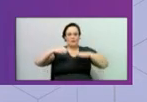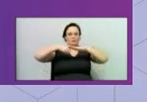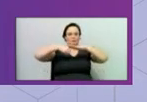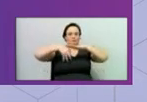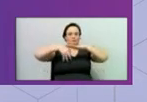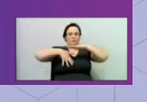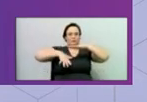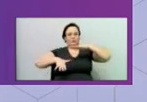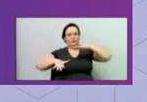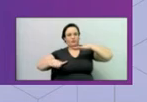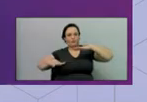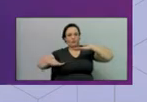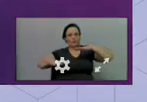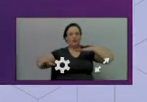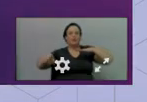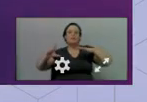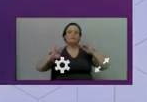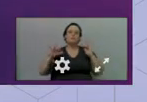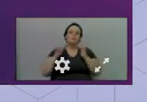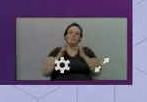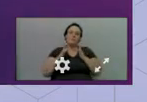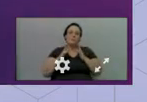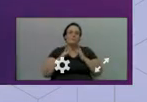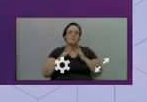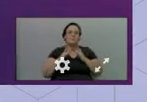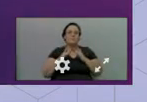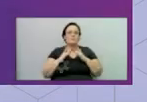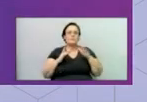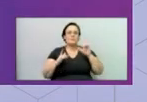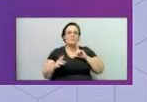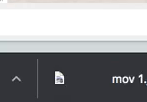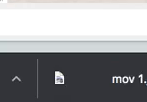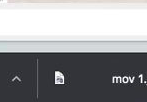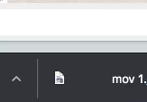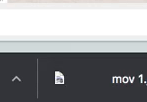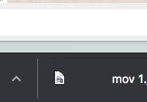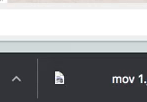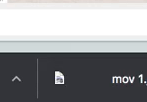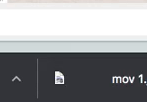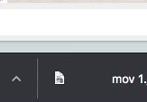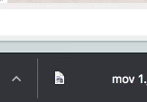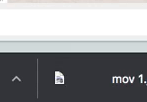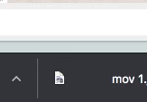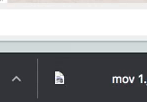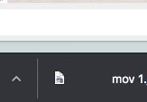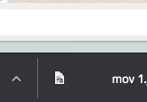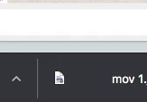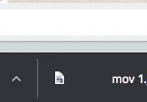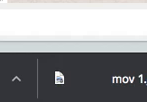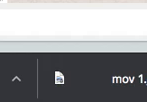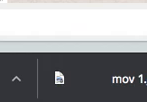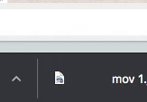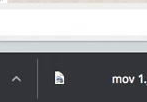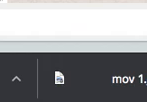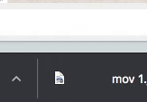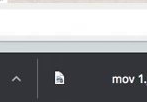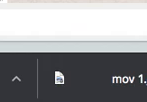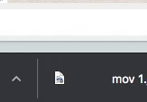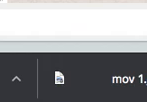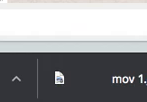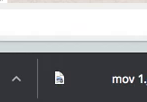então a muito essa questão de parâmetros muito preciso de onde é que você aprende essas coisas aqui e